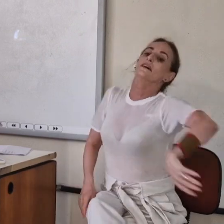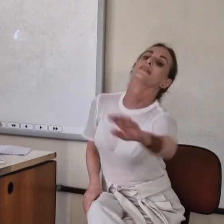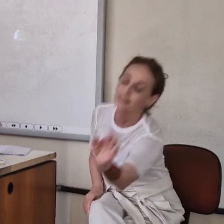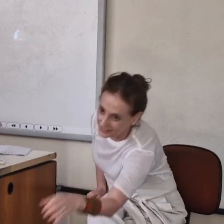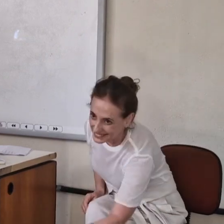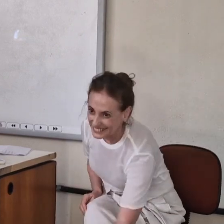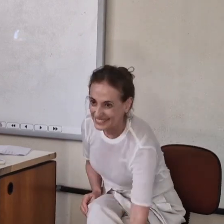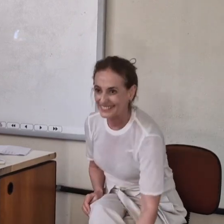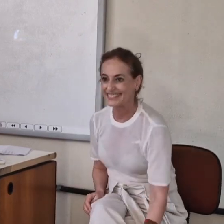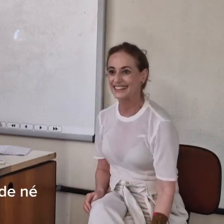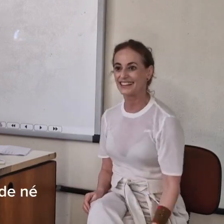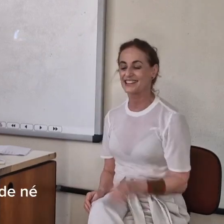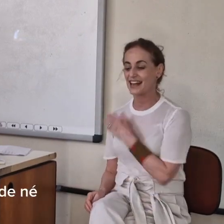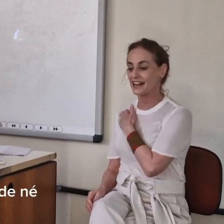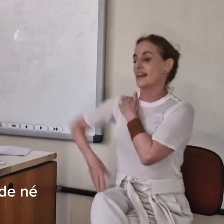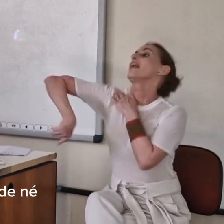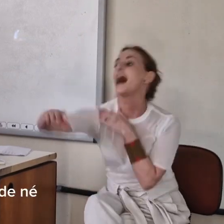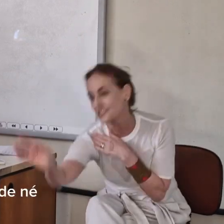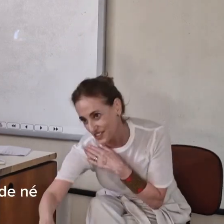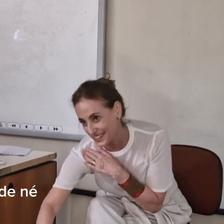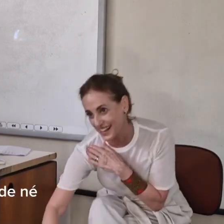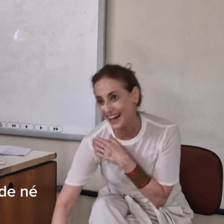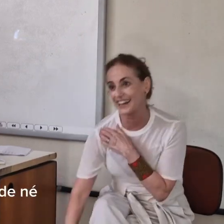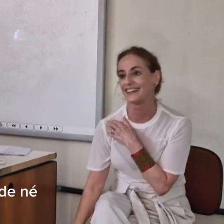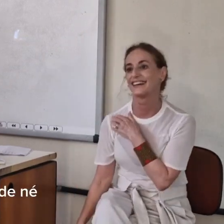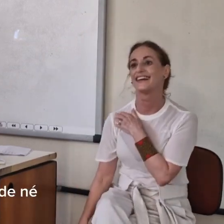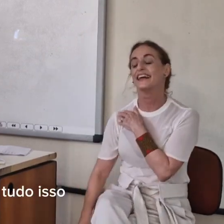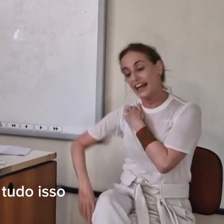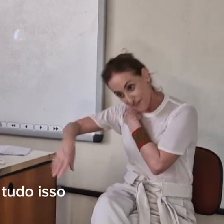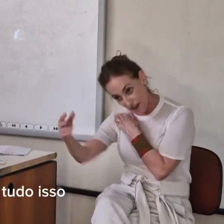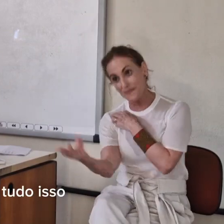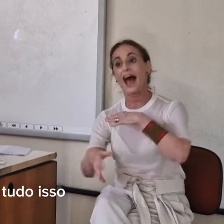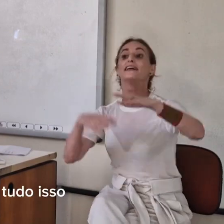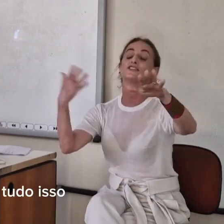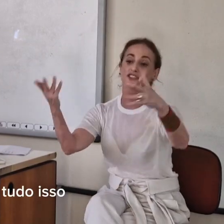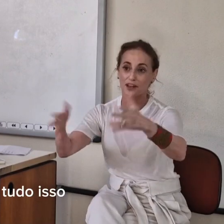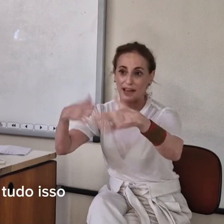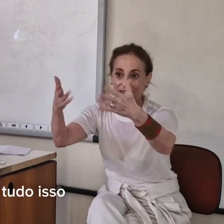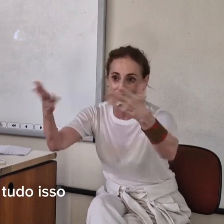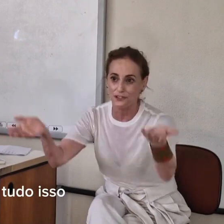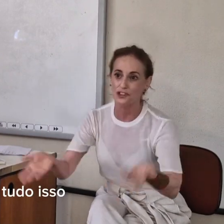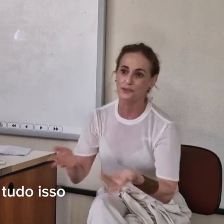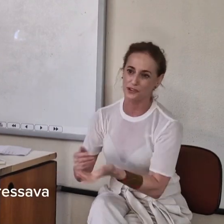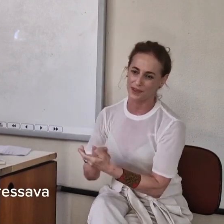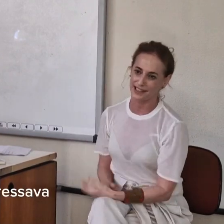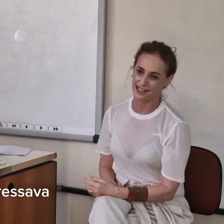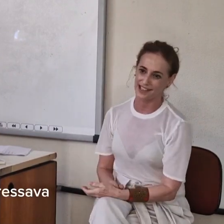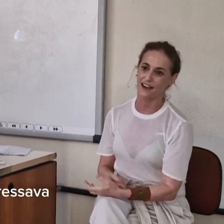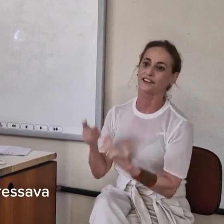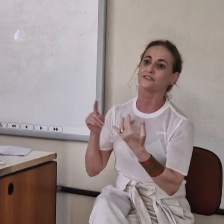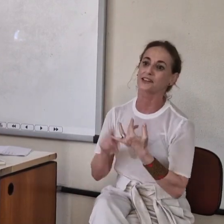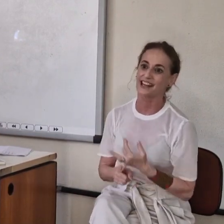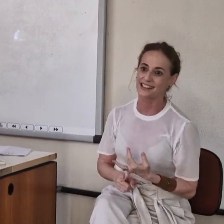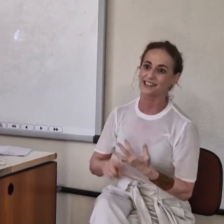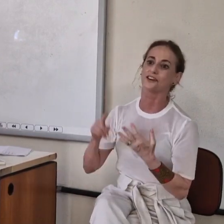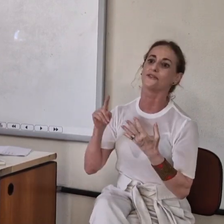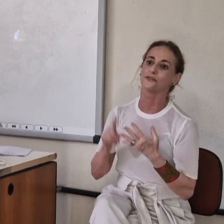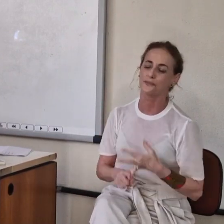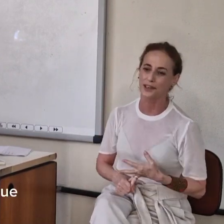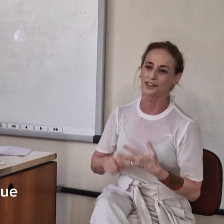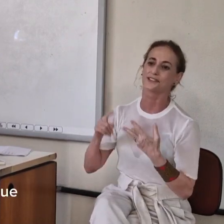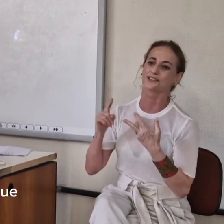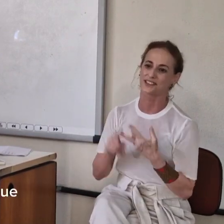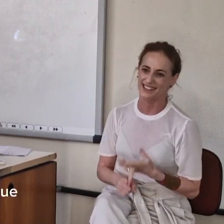movimento. Sim. E sai pular, né? Aí a gente trabalhava tudo isso, interessava,